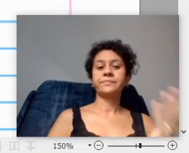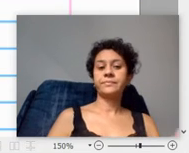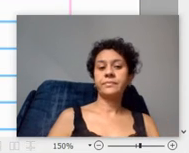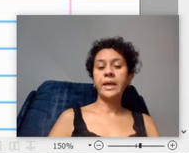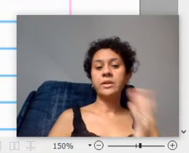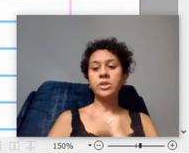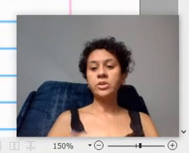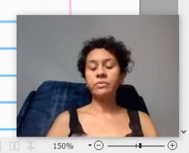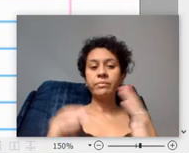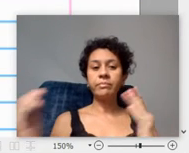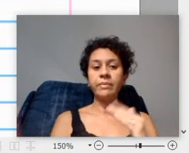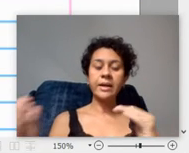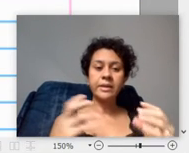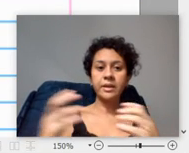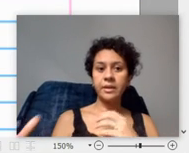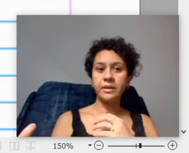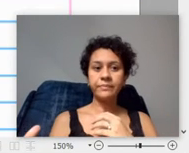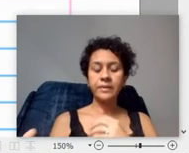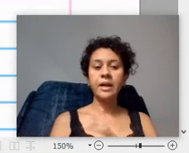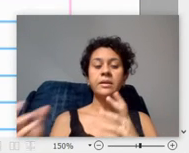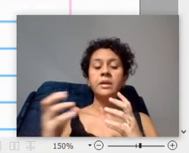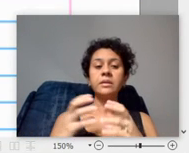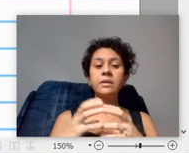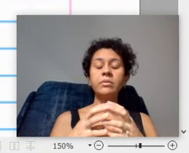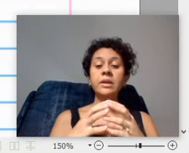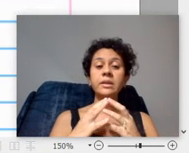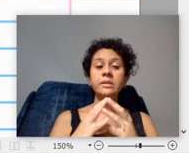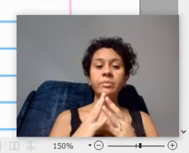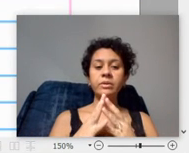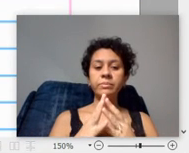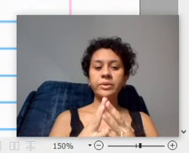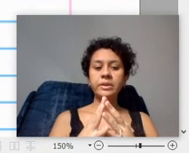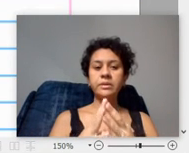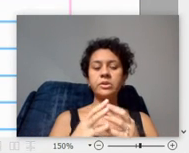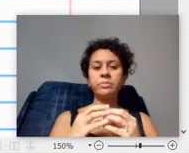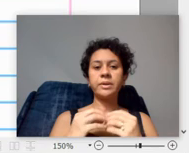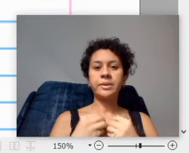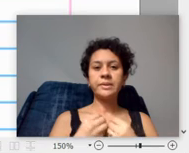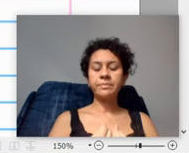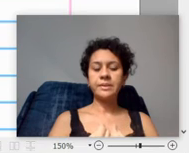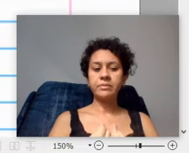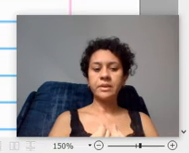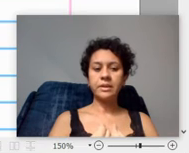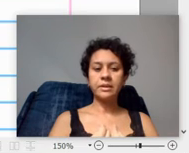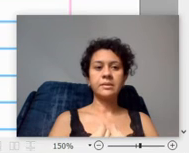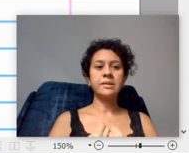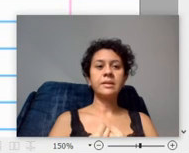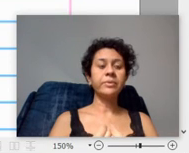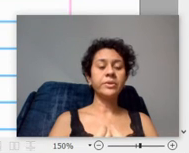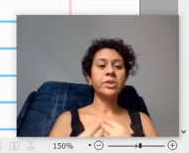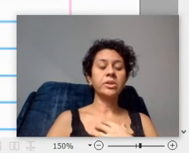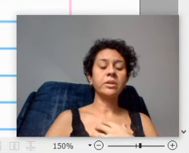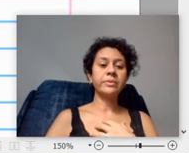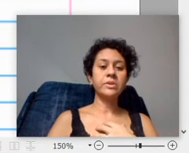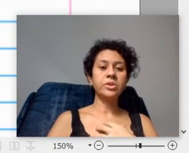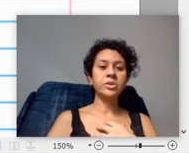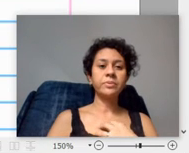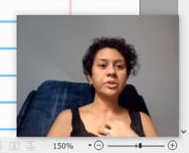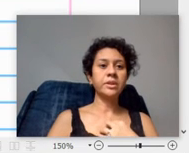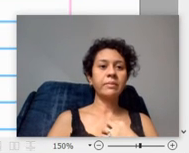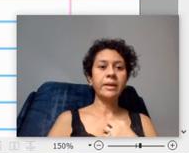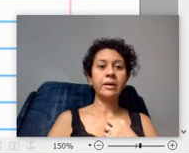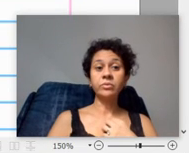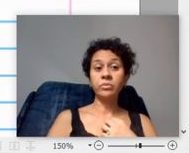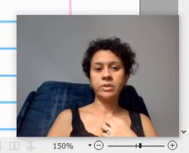termina? Né? A gente marca aí, tá? Então, isso é muito importante para a percepção da criança. E depois, gente, depois a